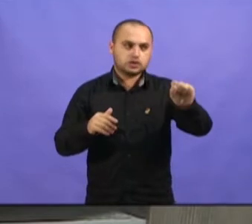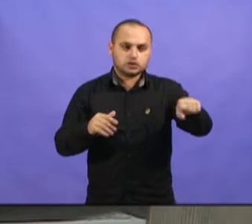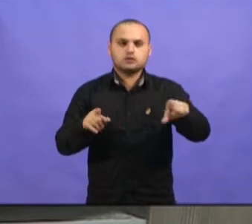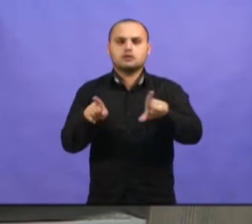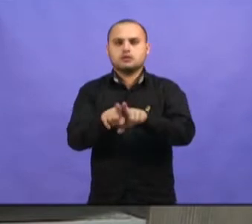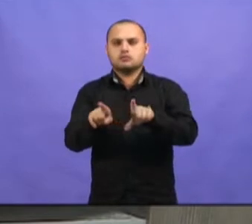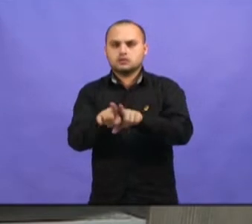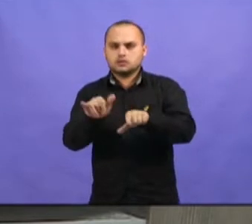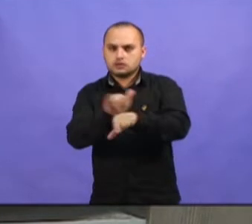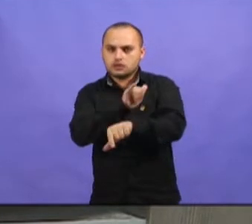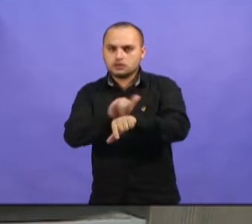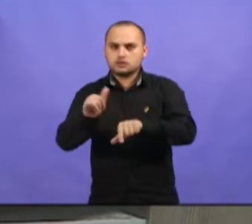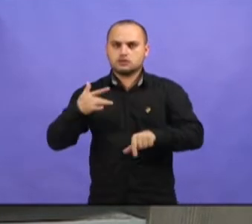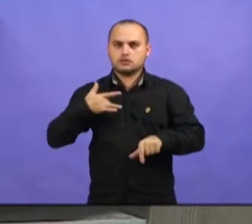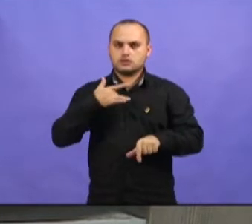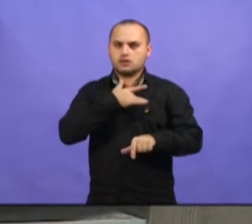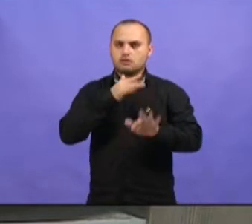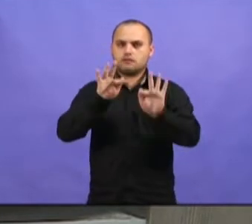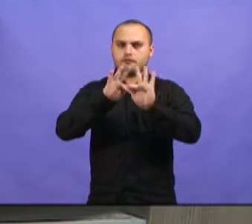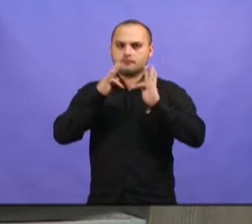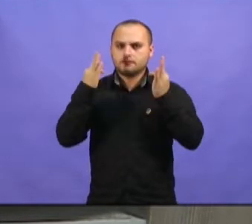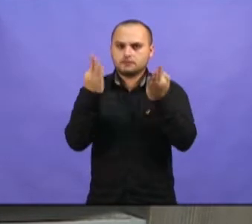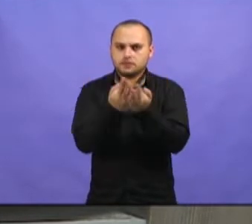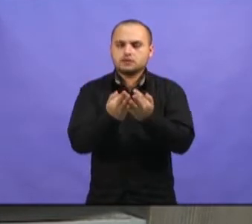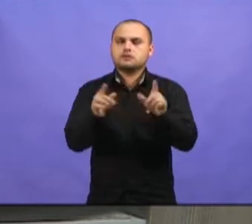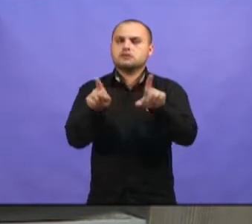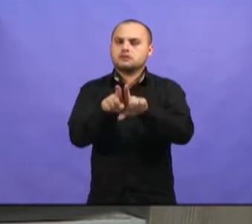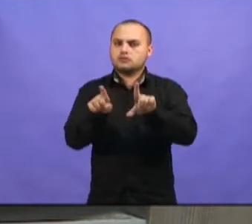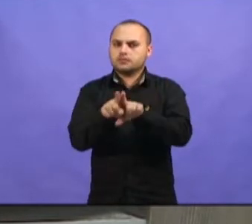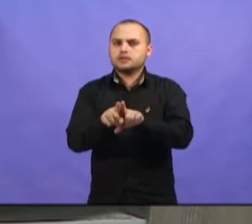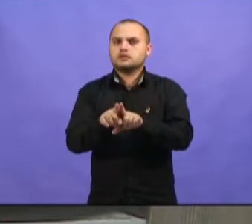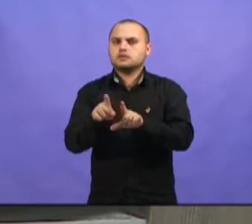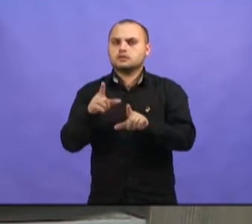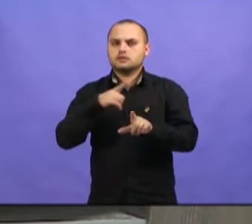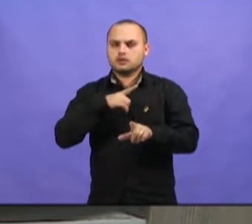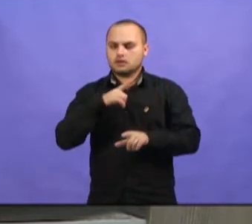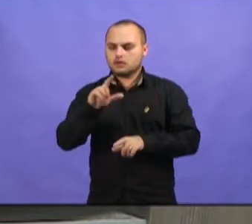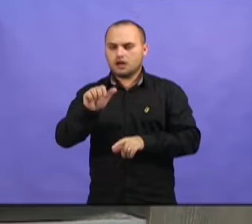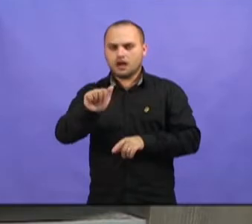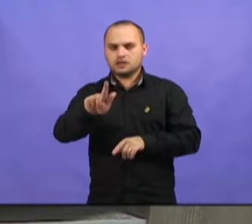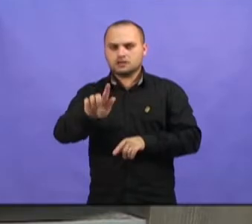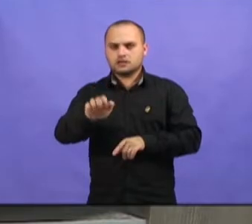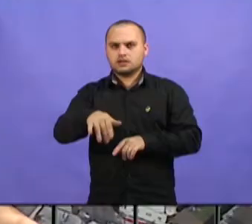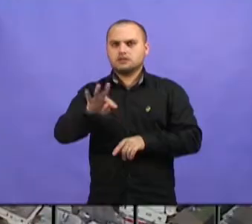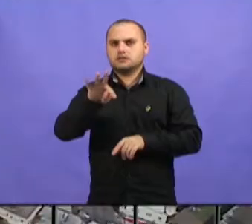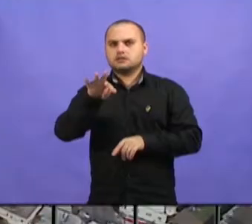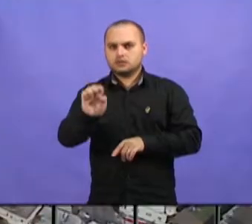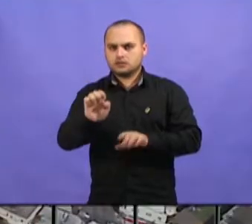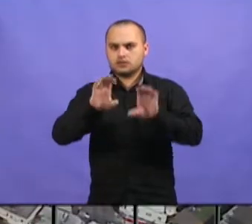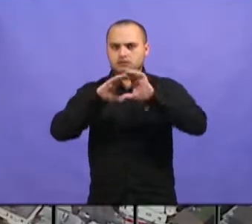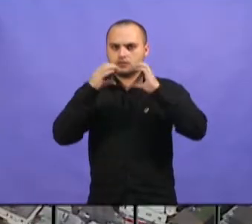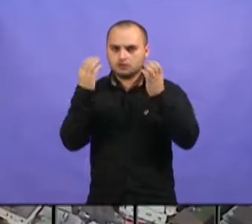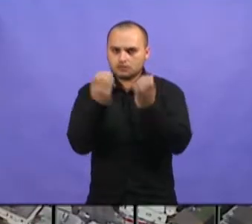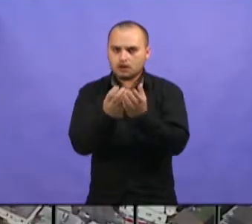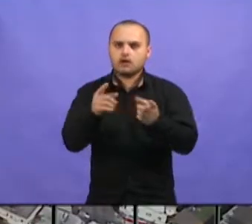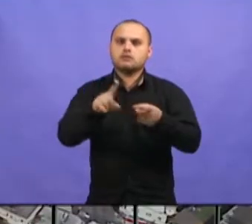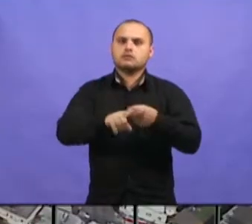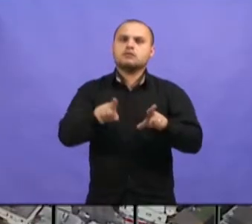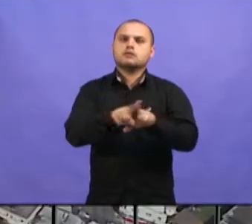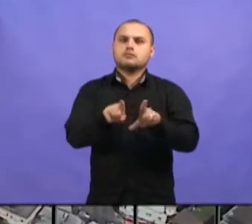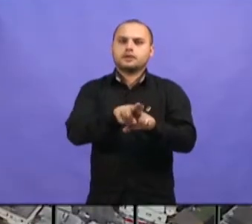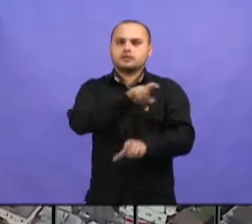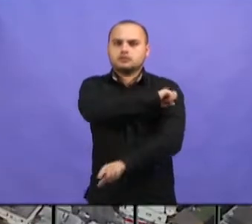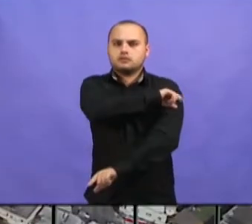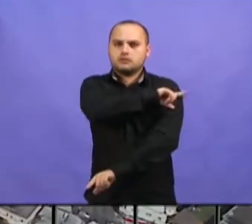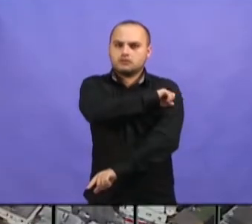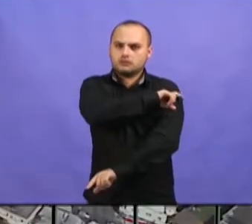o médico recebeu o agente da geral, o agente comunitário, a enfermeira da equipe, né,